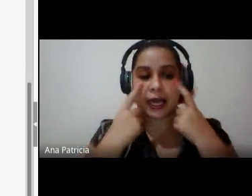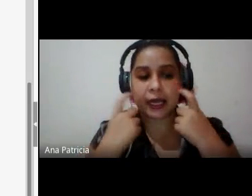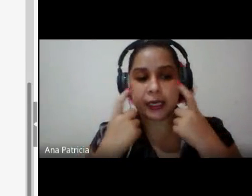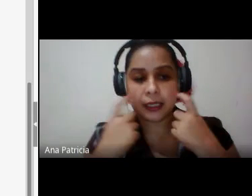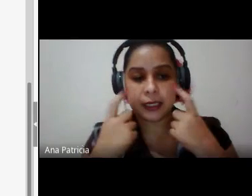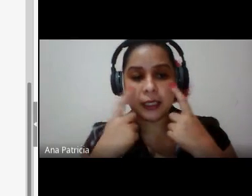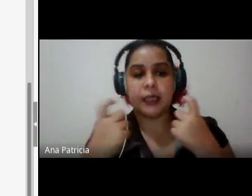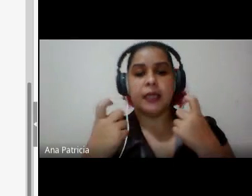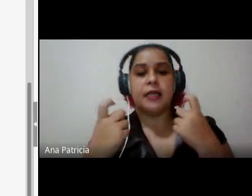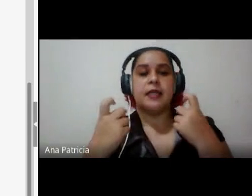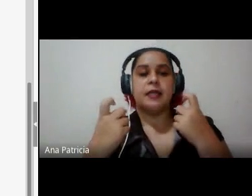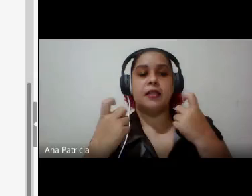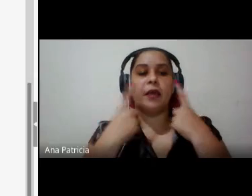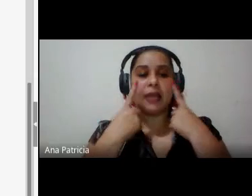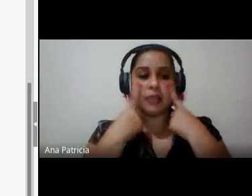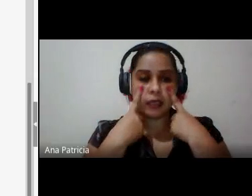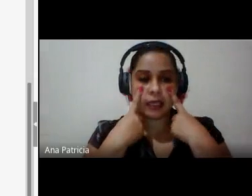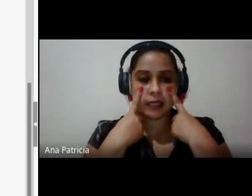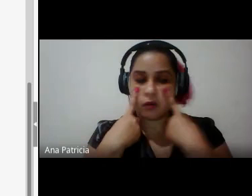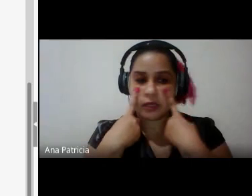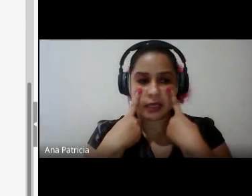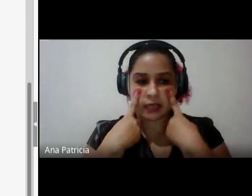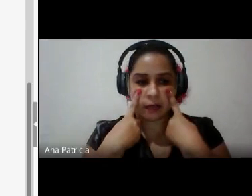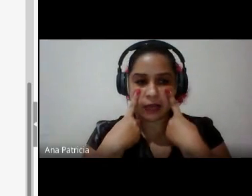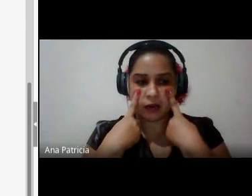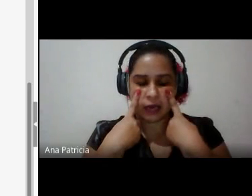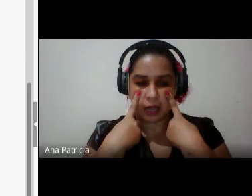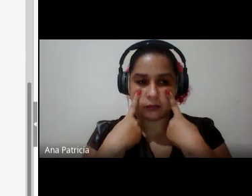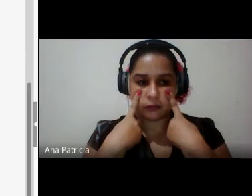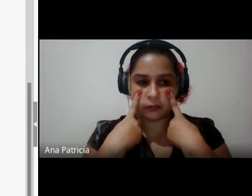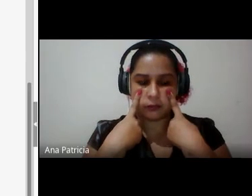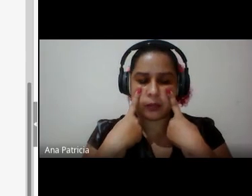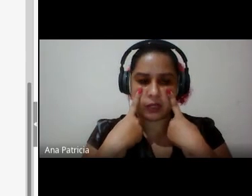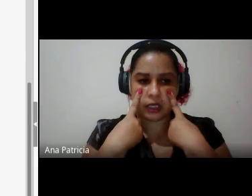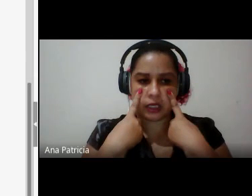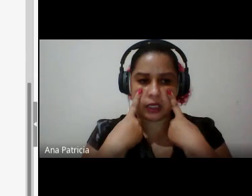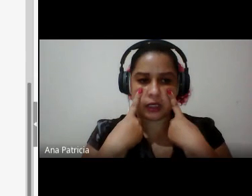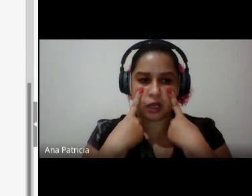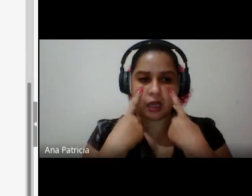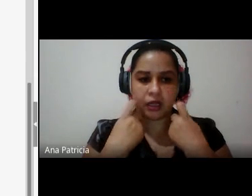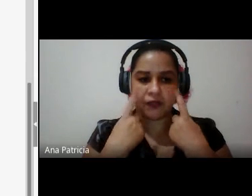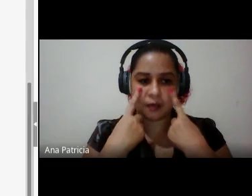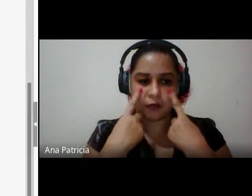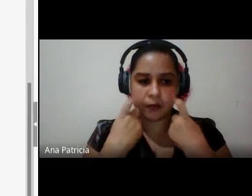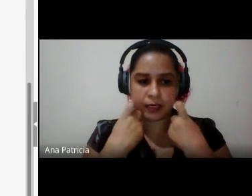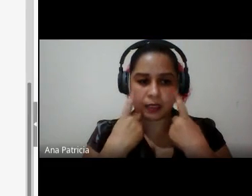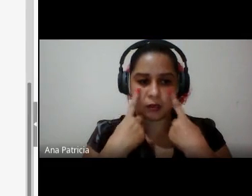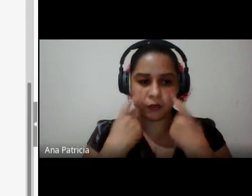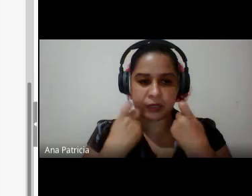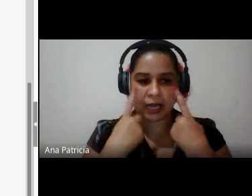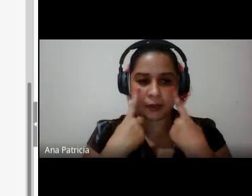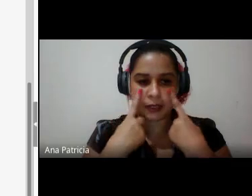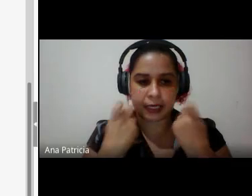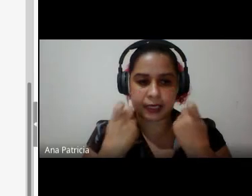chorar. Se eu botar só o dedo assim no olho, vocês não sabem o que é que eu quero. Para dizer que está chorando, eu tenho que fazer movimento assim, ó.